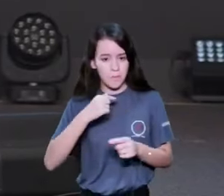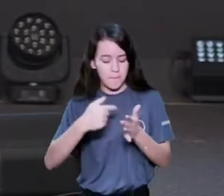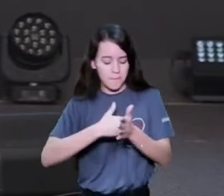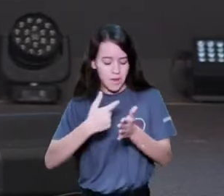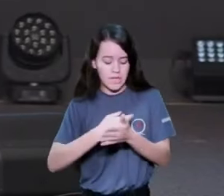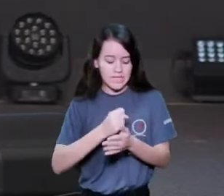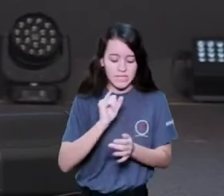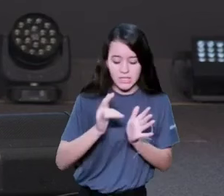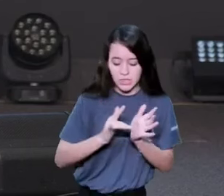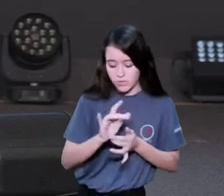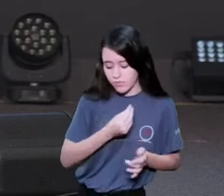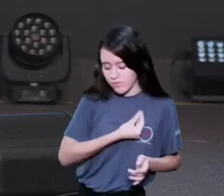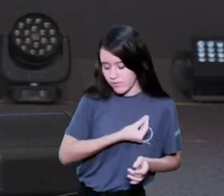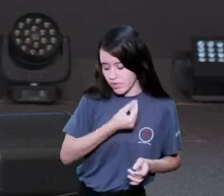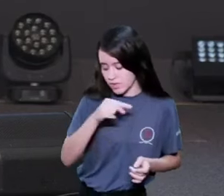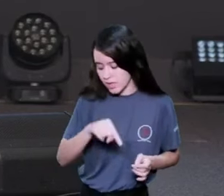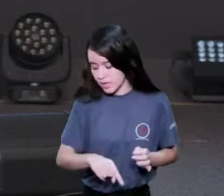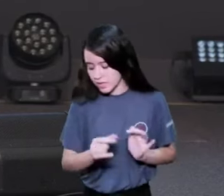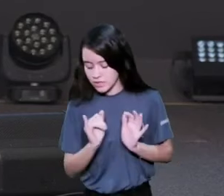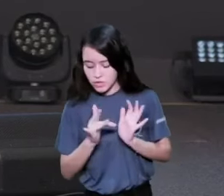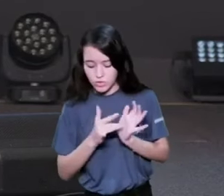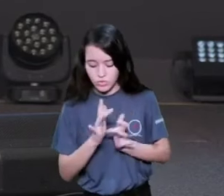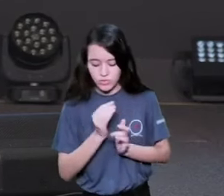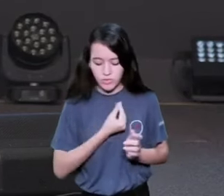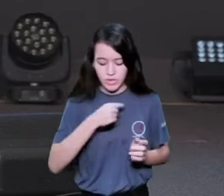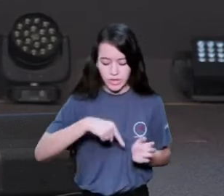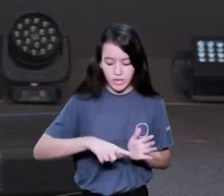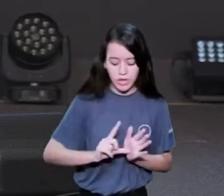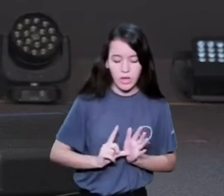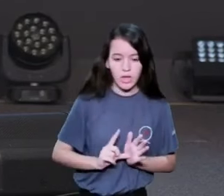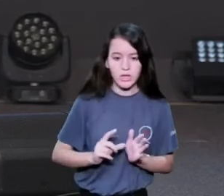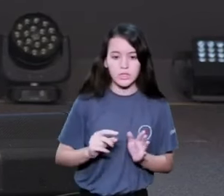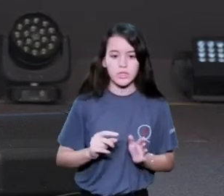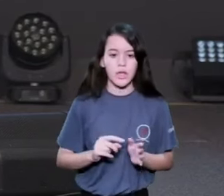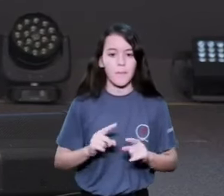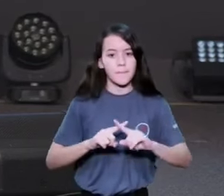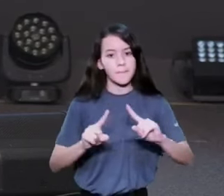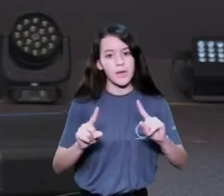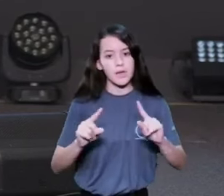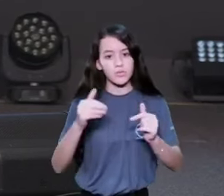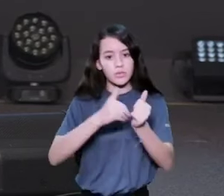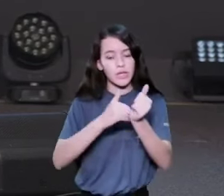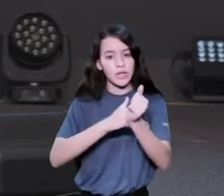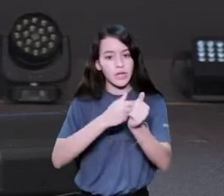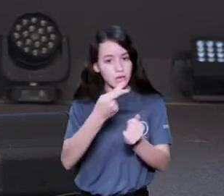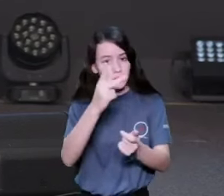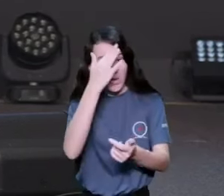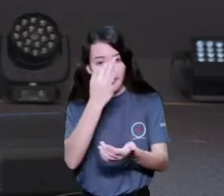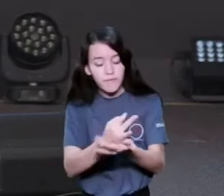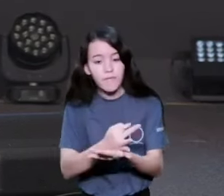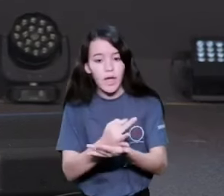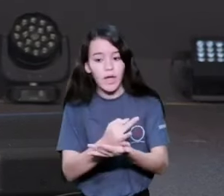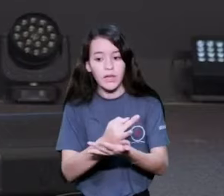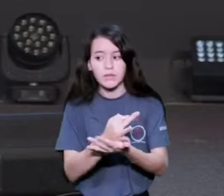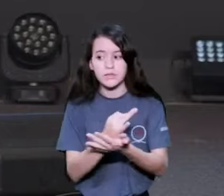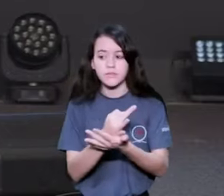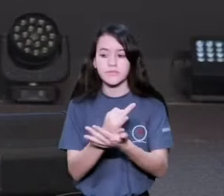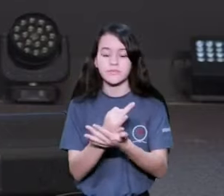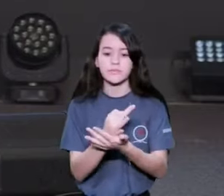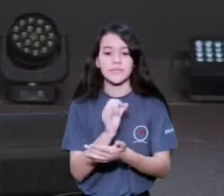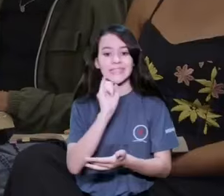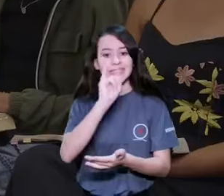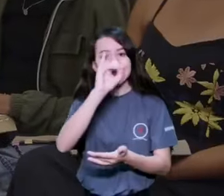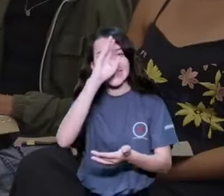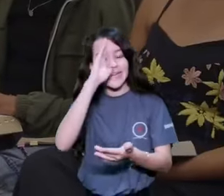tu estivesse aqui se tu estivesse aqui o segredo está na tua fé porque se